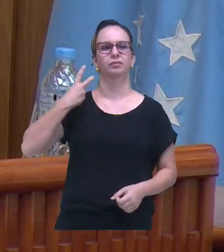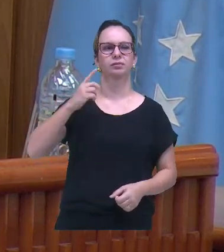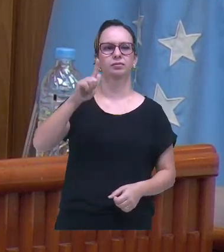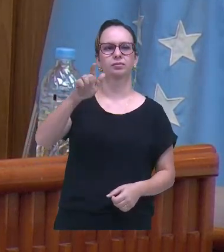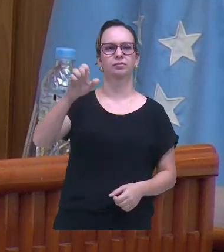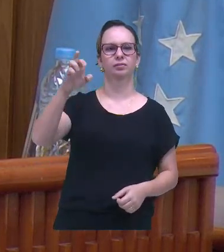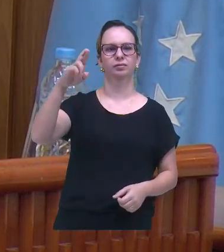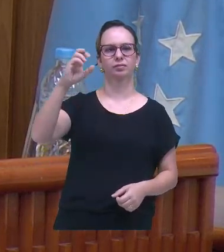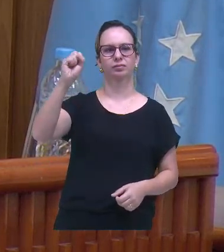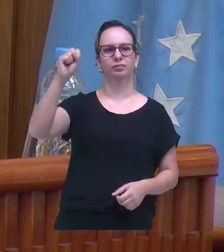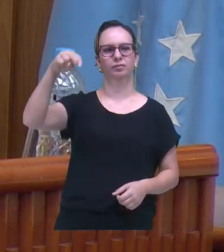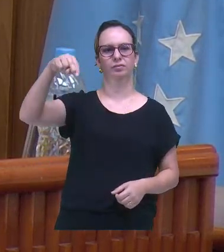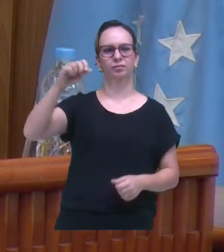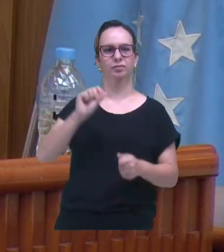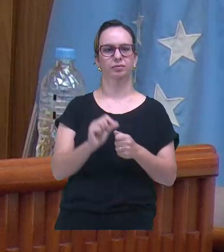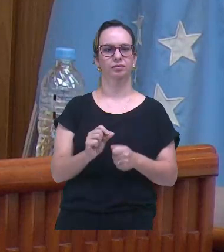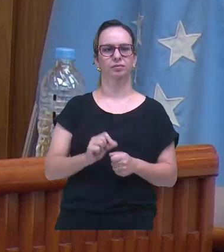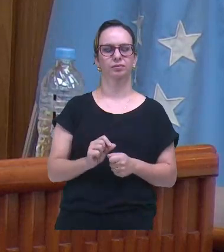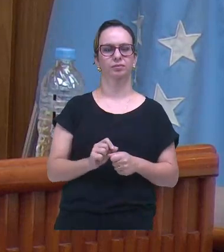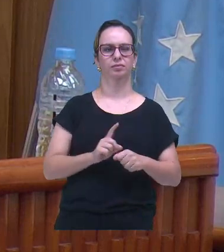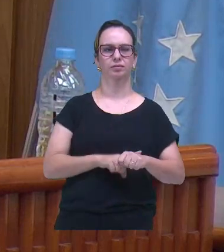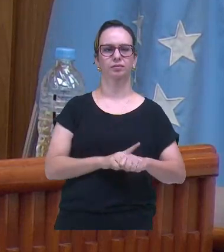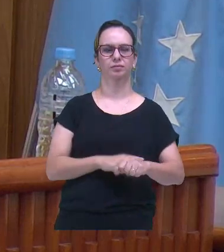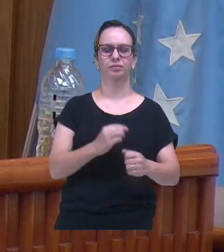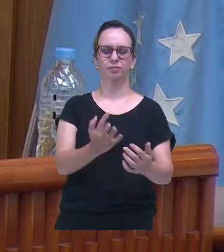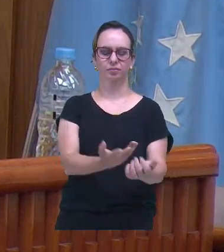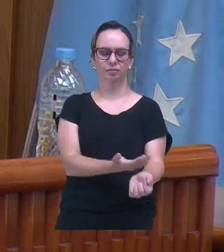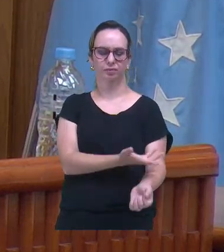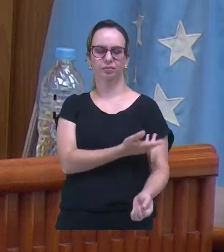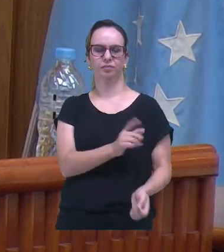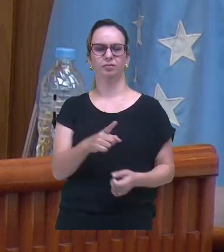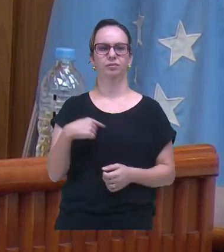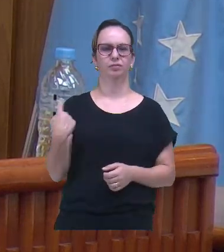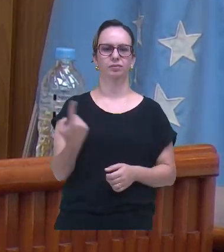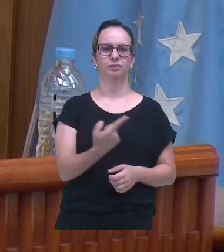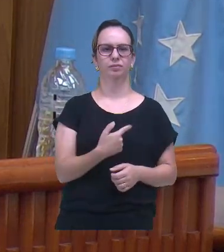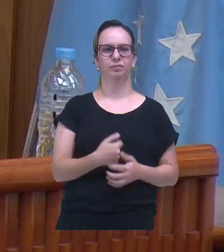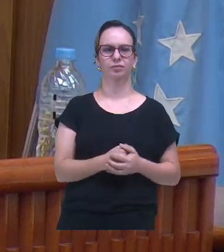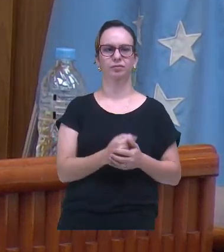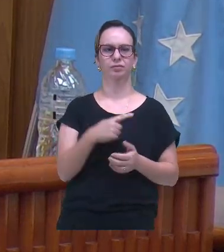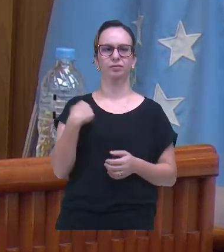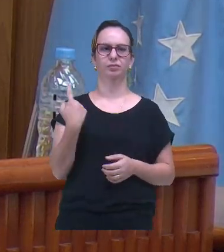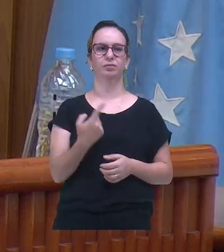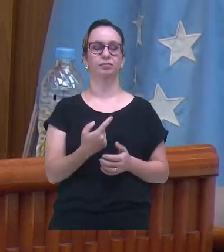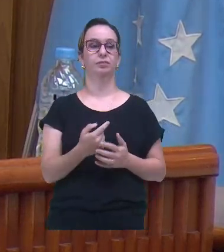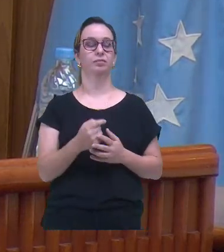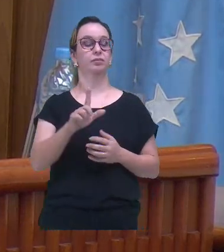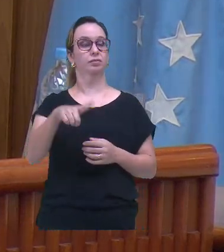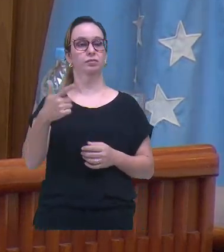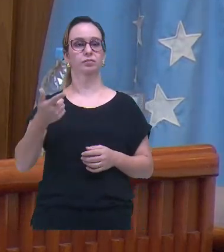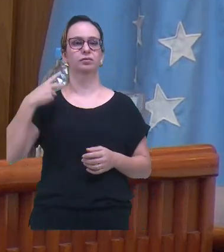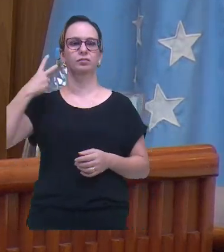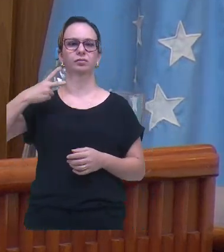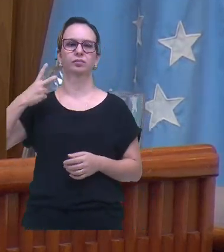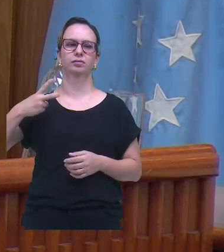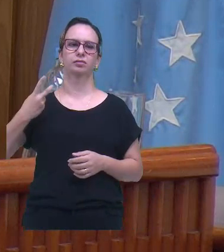idealizador, né, desse momento tão emocionante para todos nós, aos vereadores,